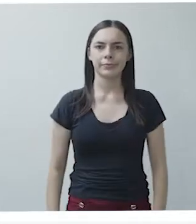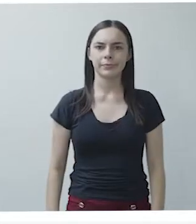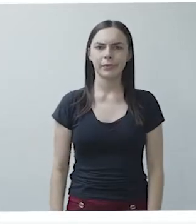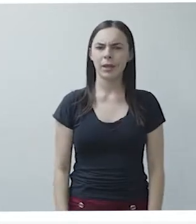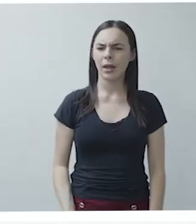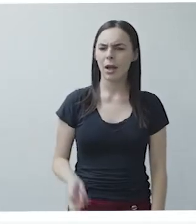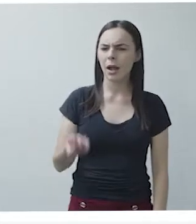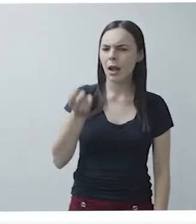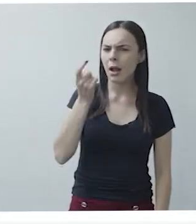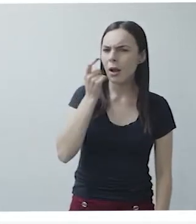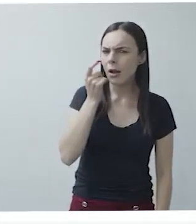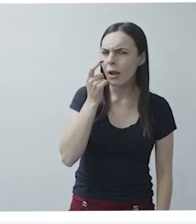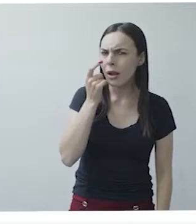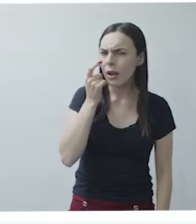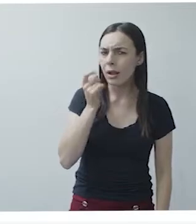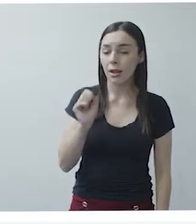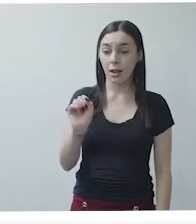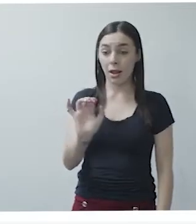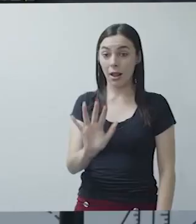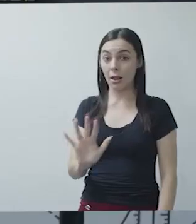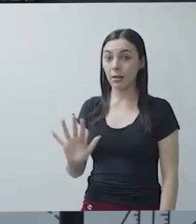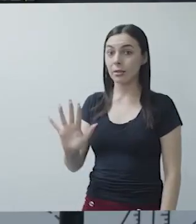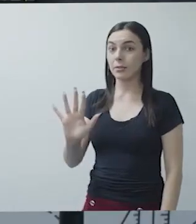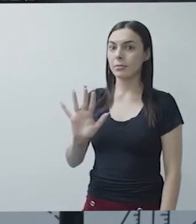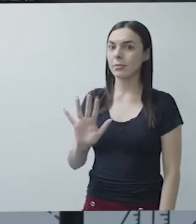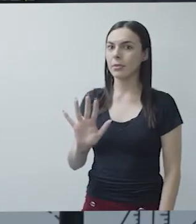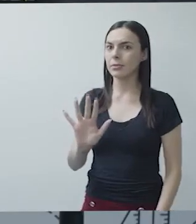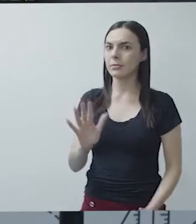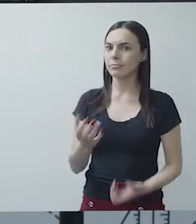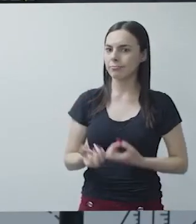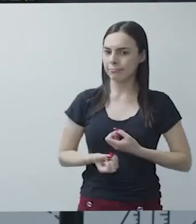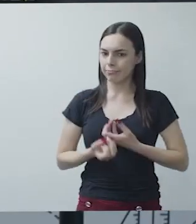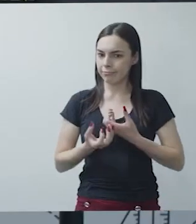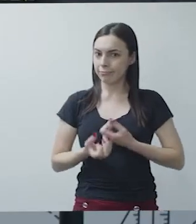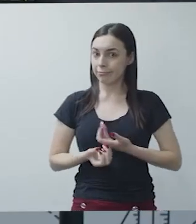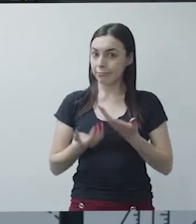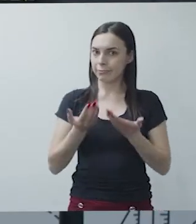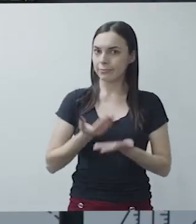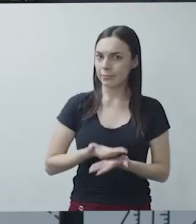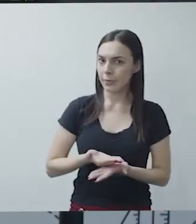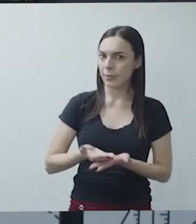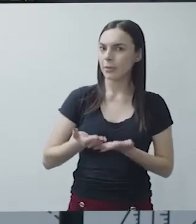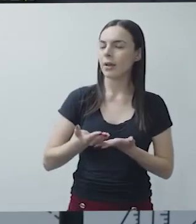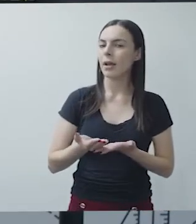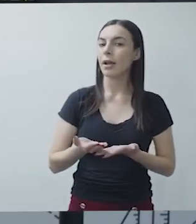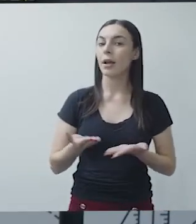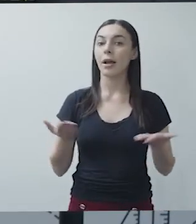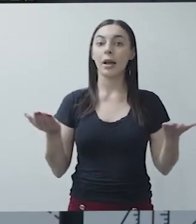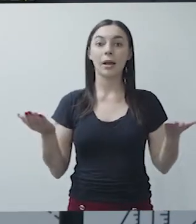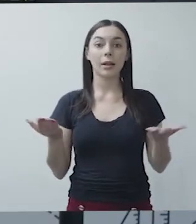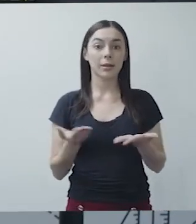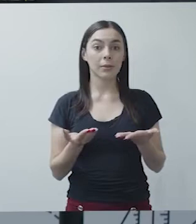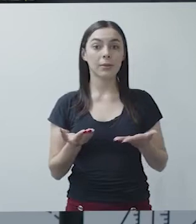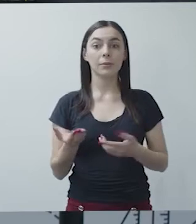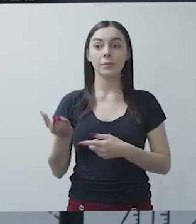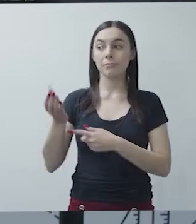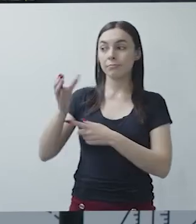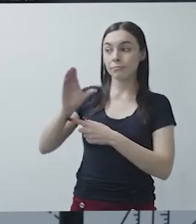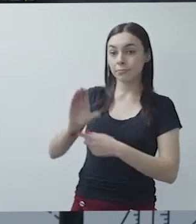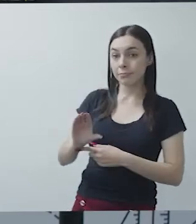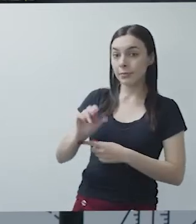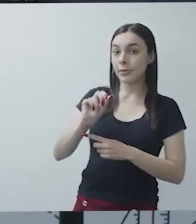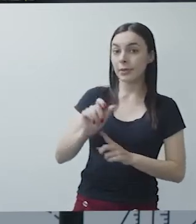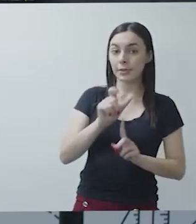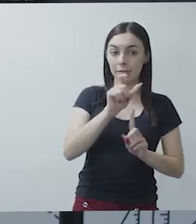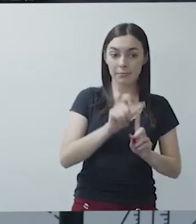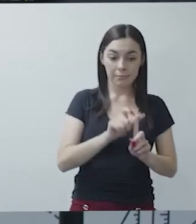Olha lá, então, essa nossa imagem sobre esse início do poema. Agora, eu trouxe também aqui alguns